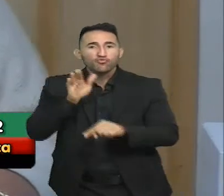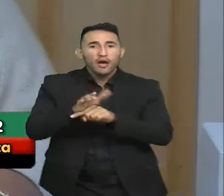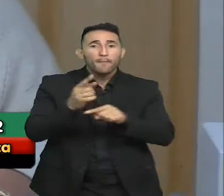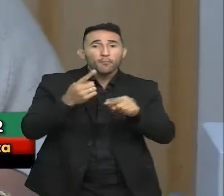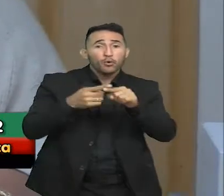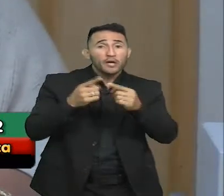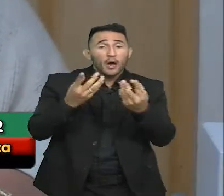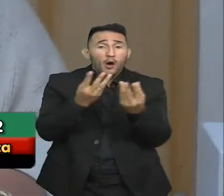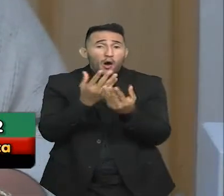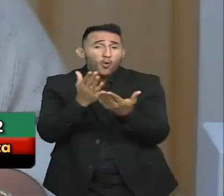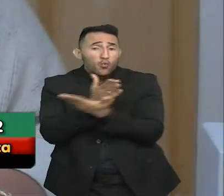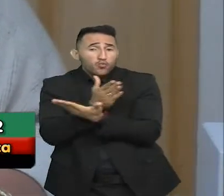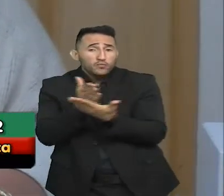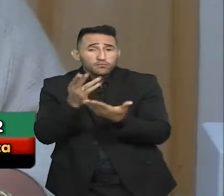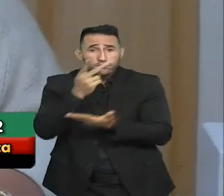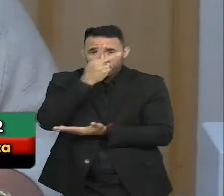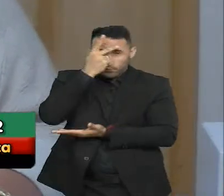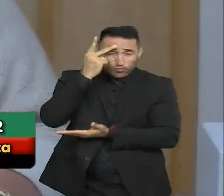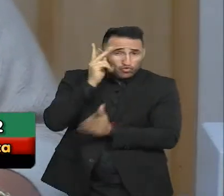pediram,